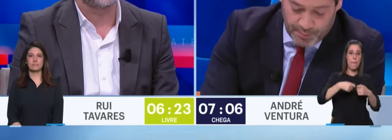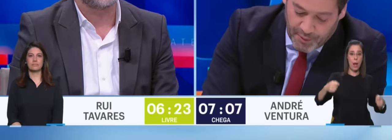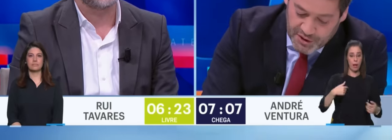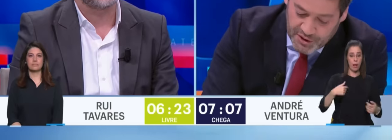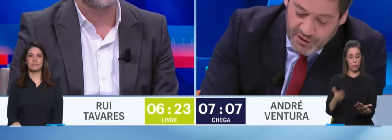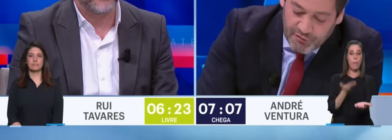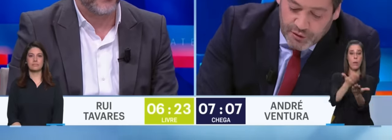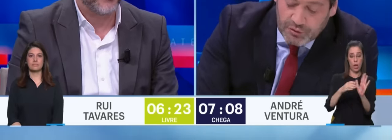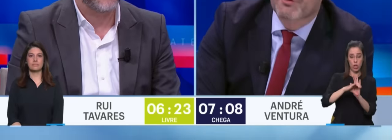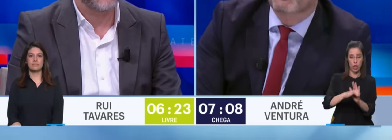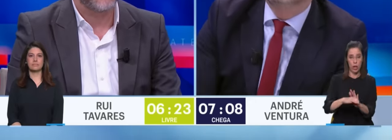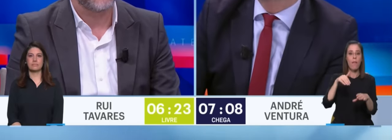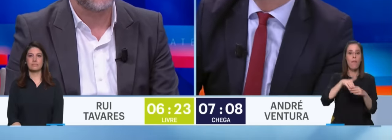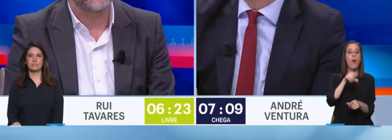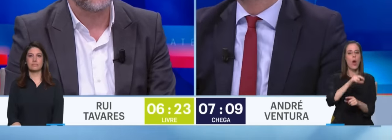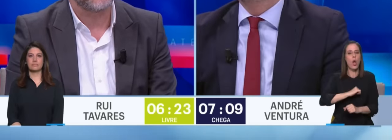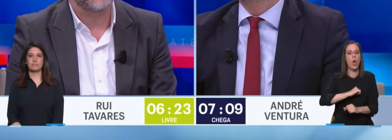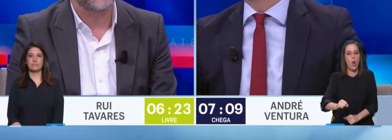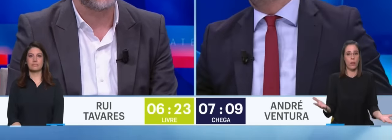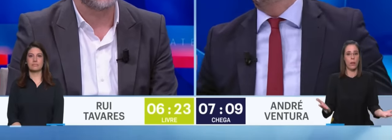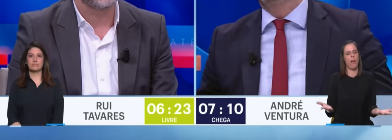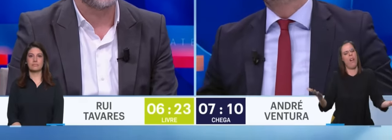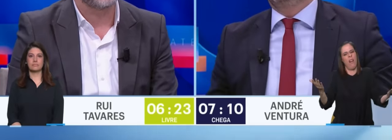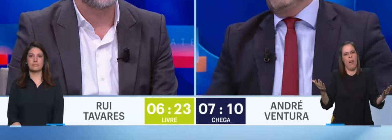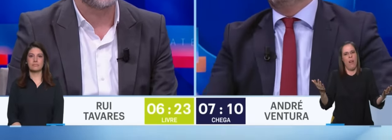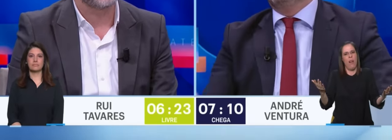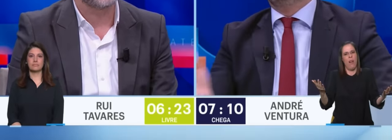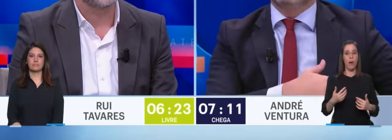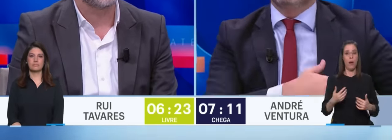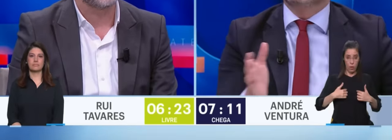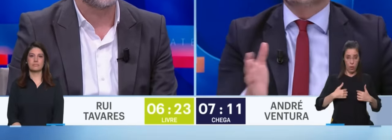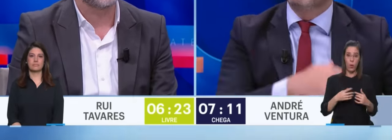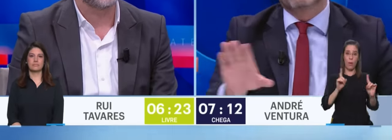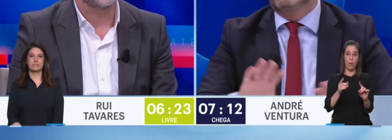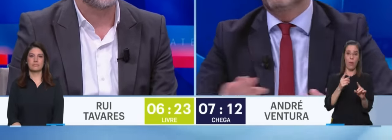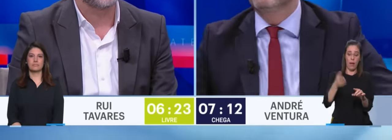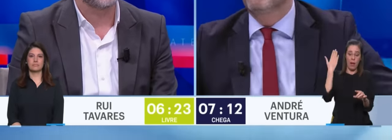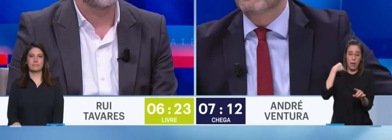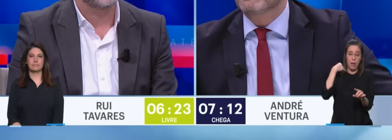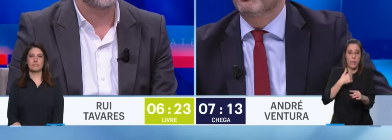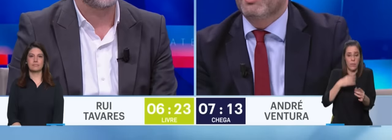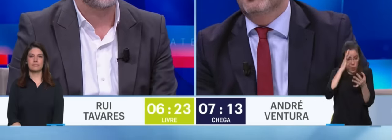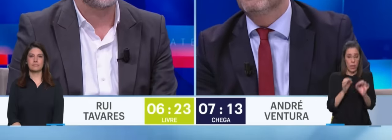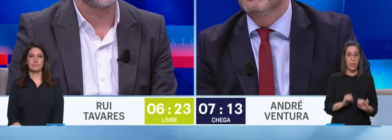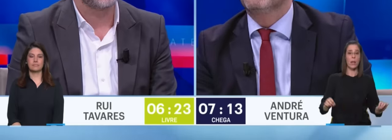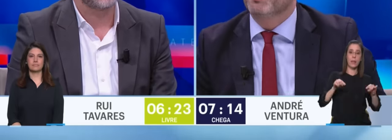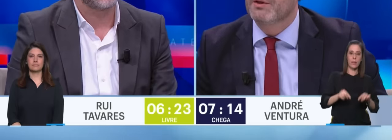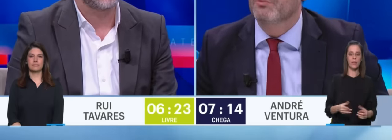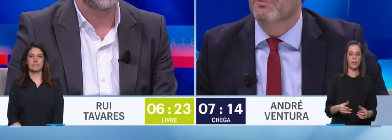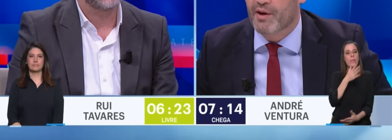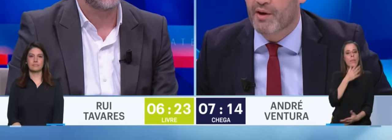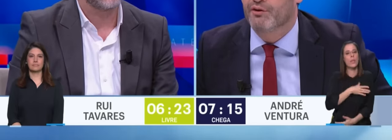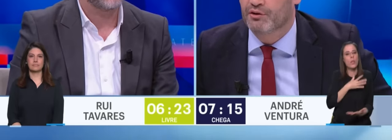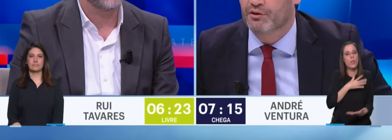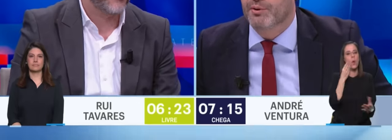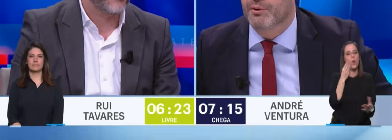apresentou a proposta voto do livro contra ó Rui Tavares eu já nem vou ao caso anterior que mostrou sua incoerência absoluta neste caso então explique-me